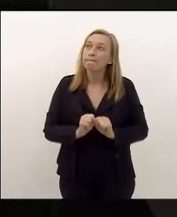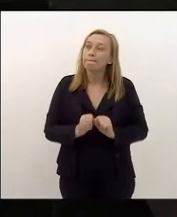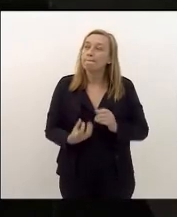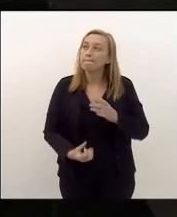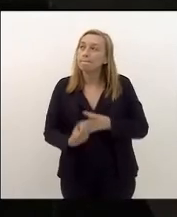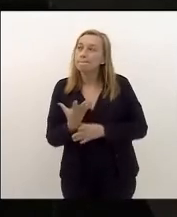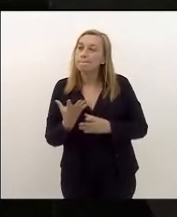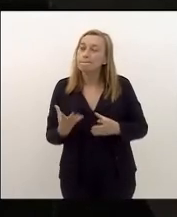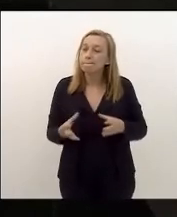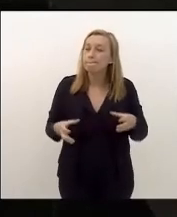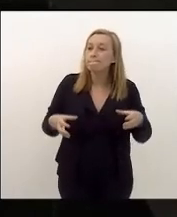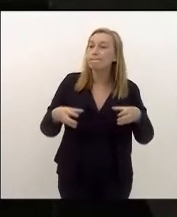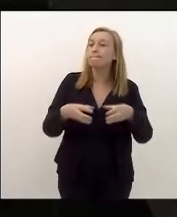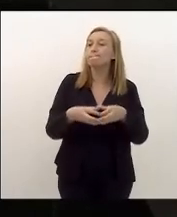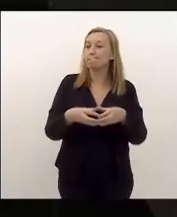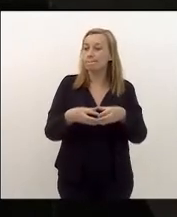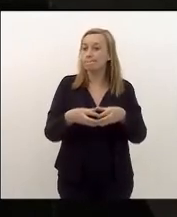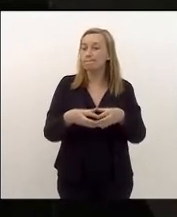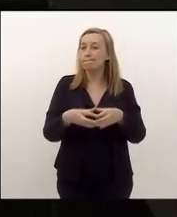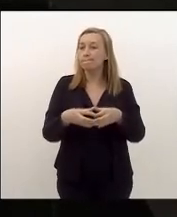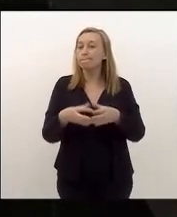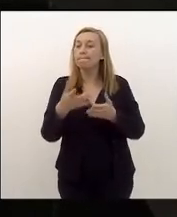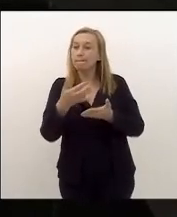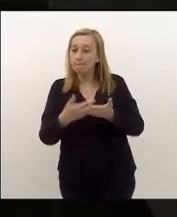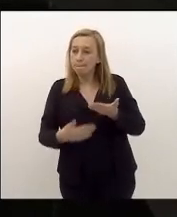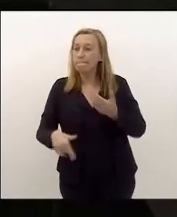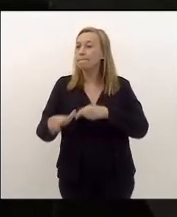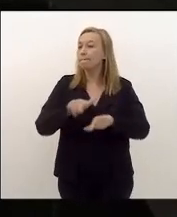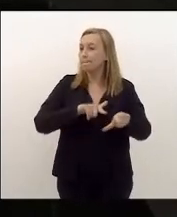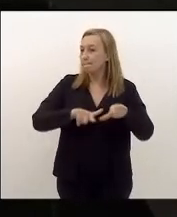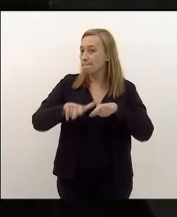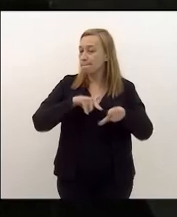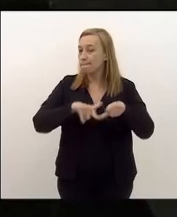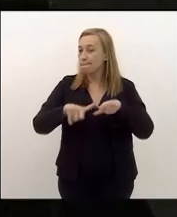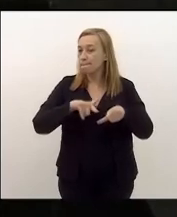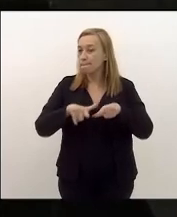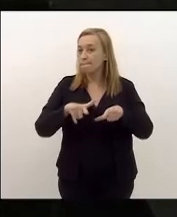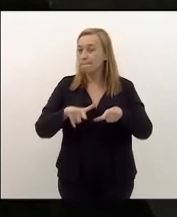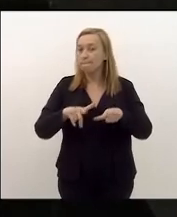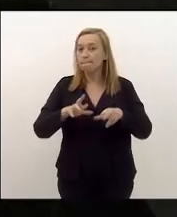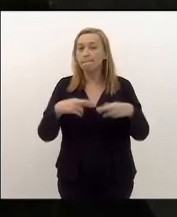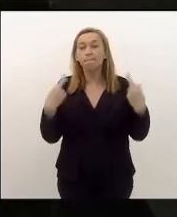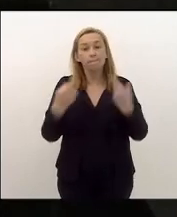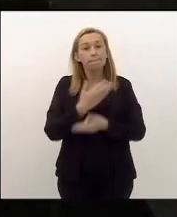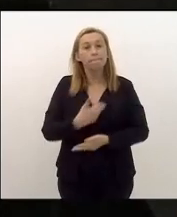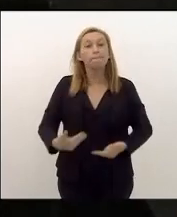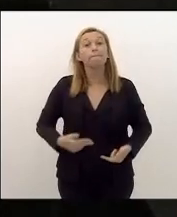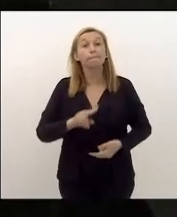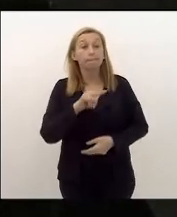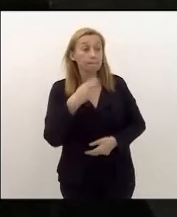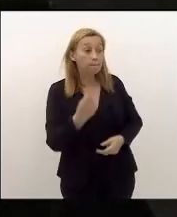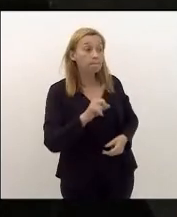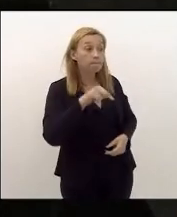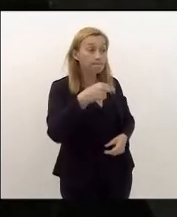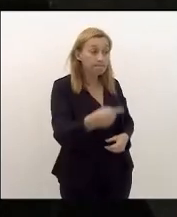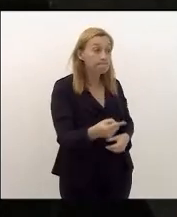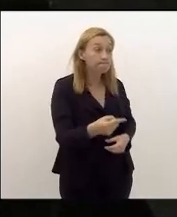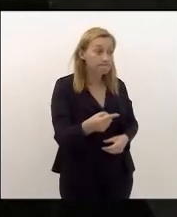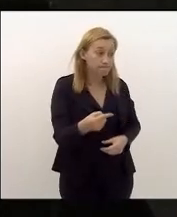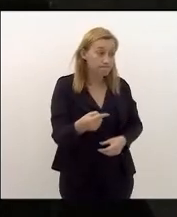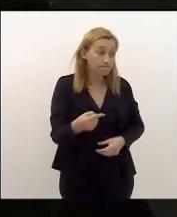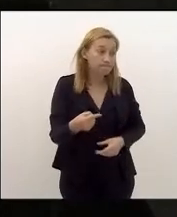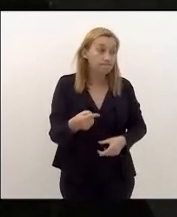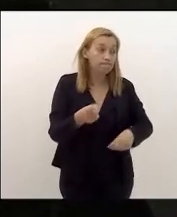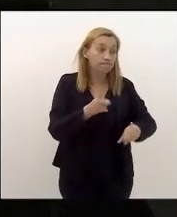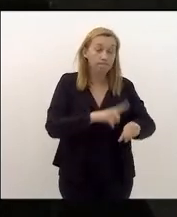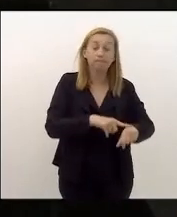construir juntos uma agenda de trabalho sob a forma de uma audiência pública ou outro formato que nos